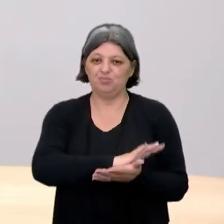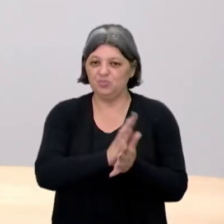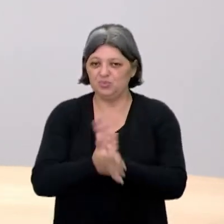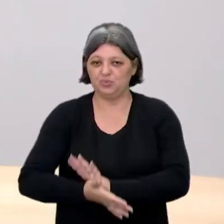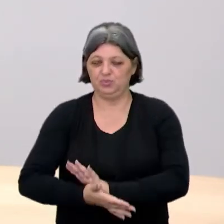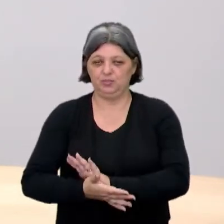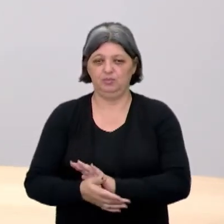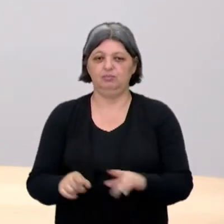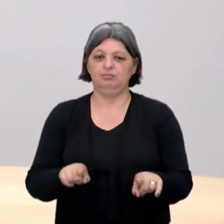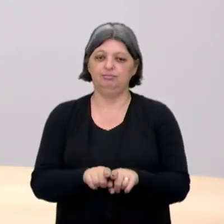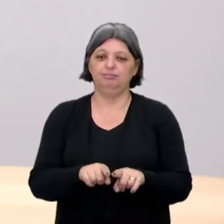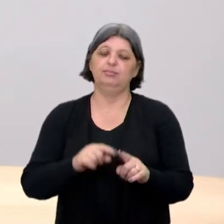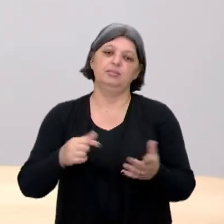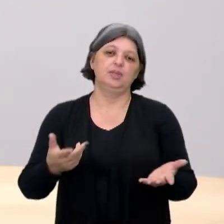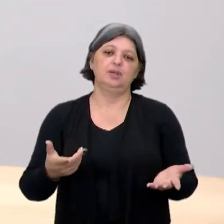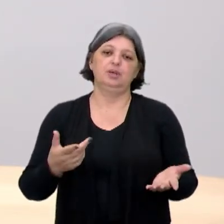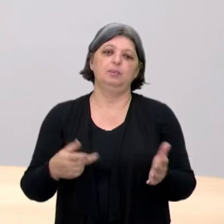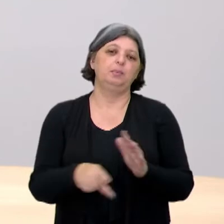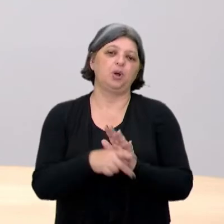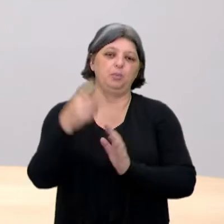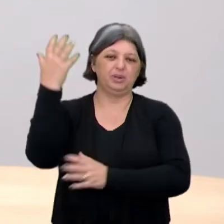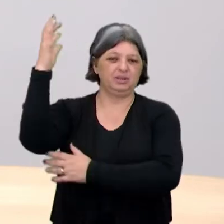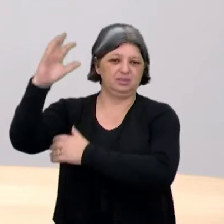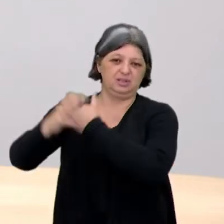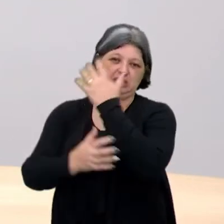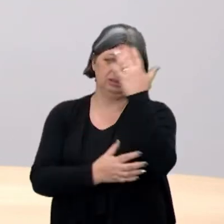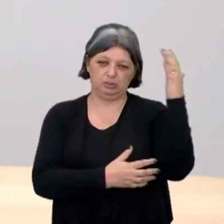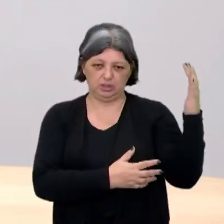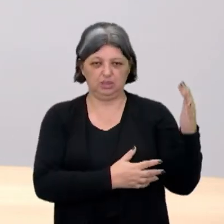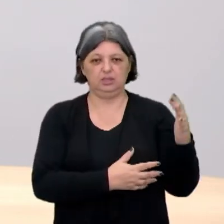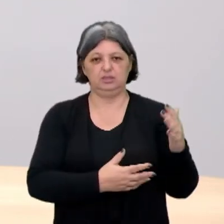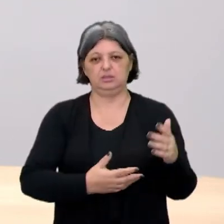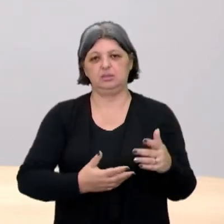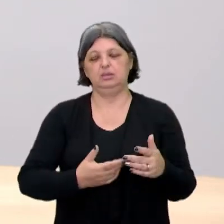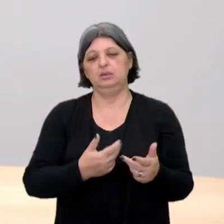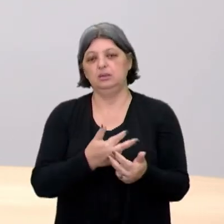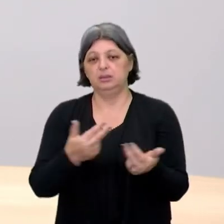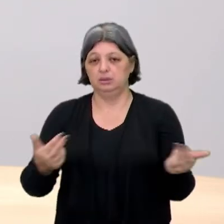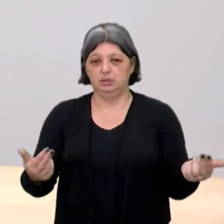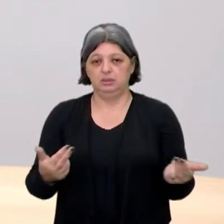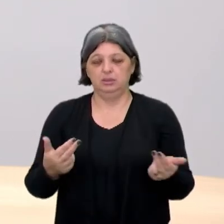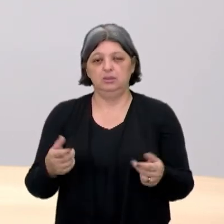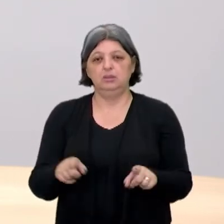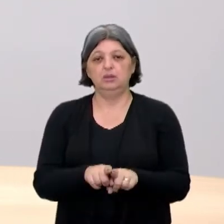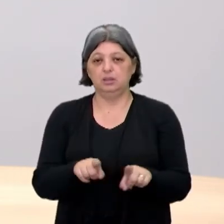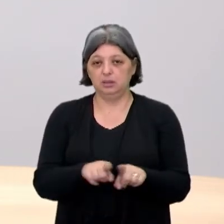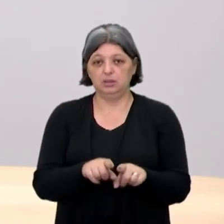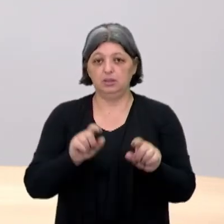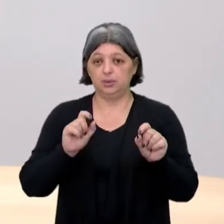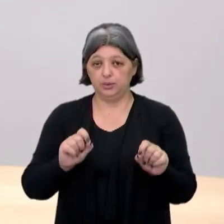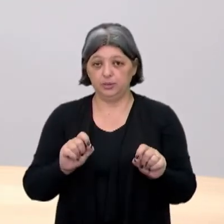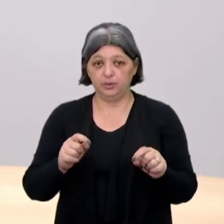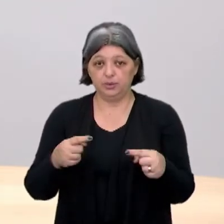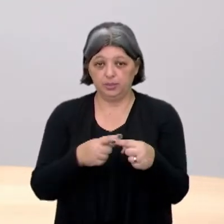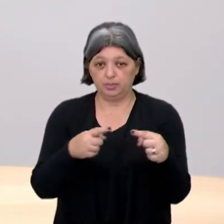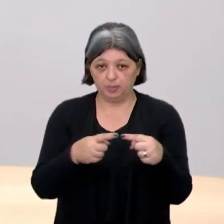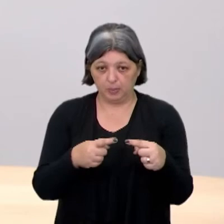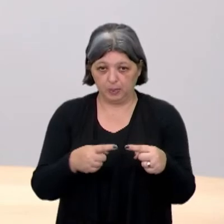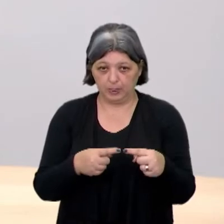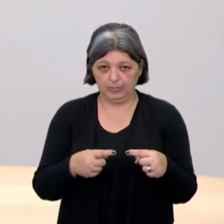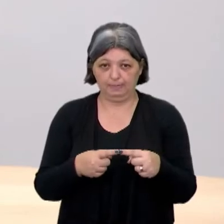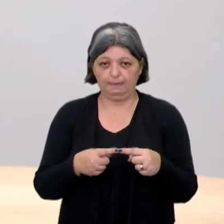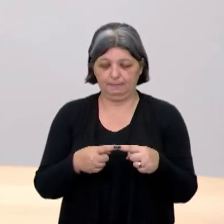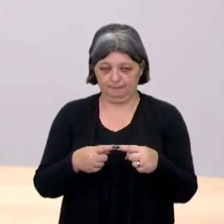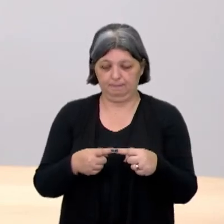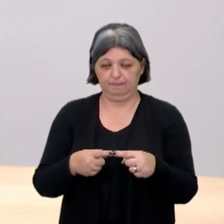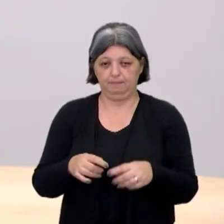causado por questões naturais ou físicas, ou questões que têm a ver com, que são além do nosso